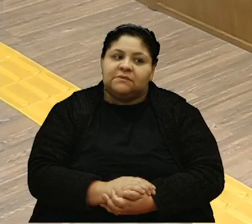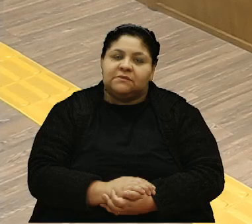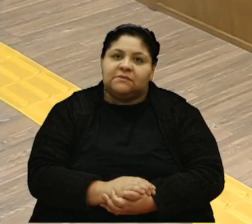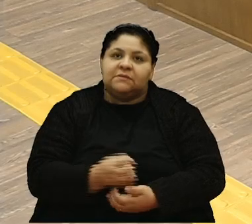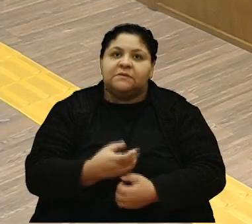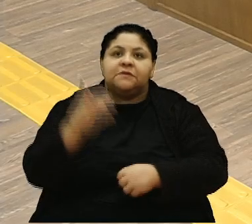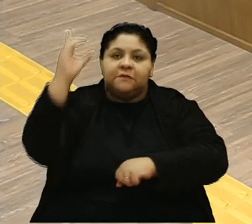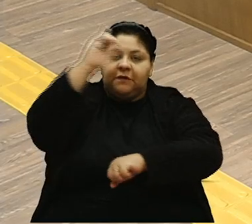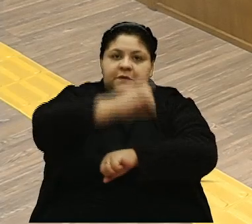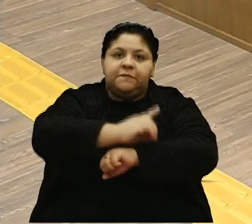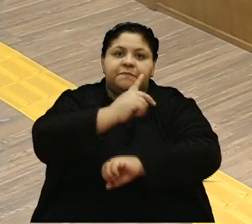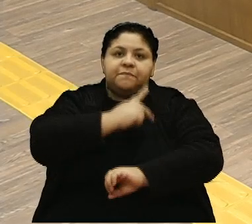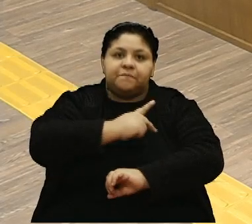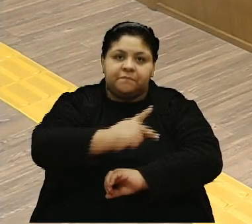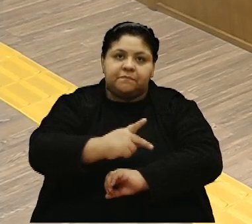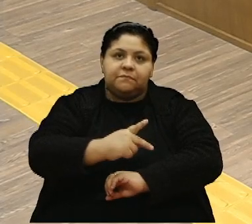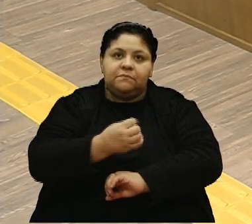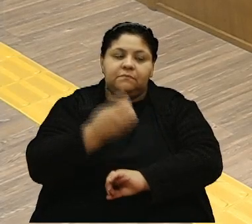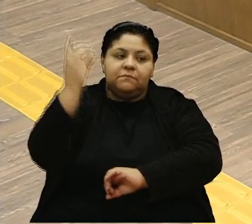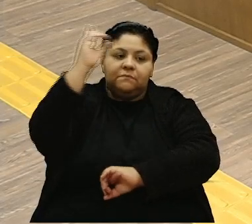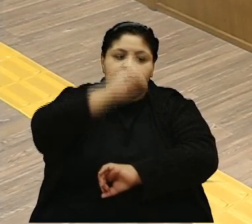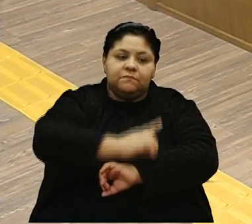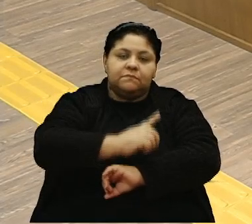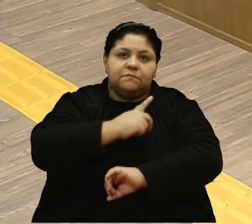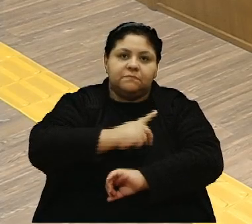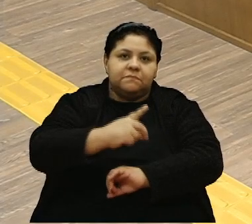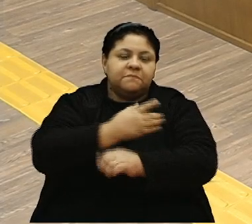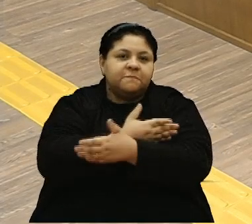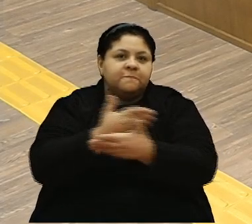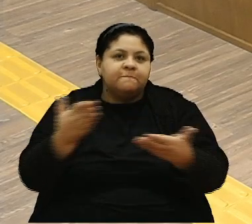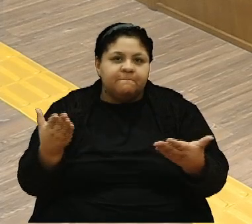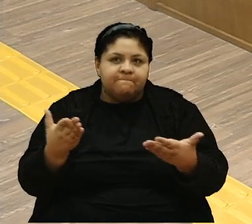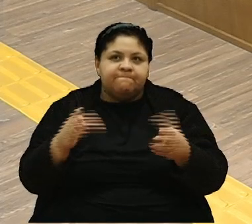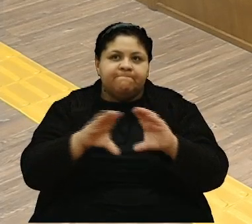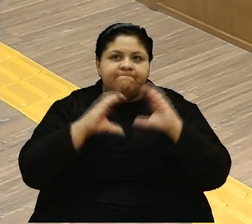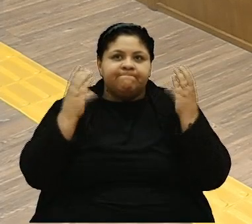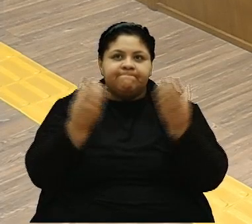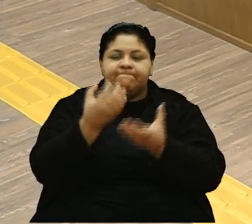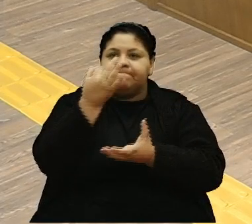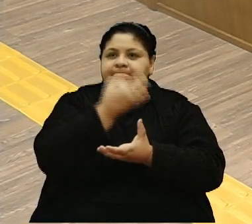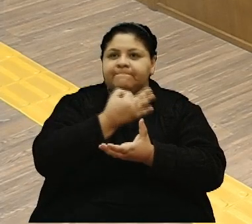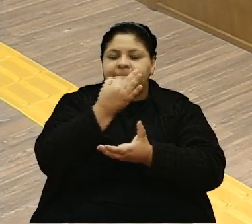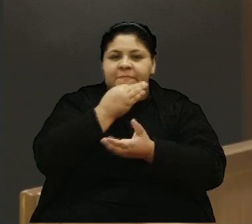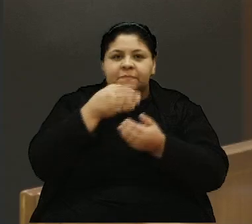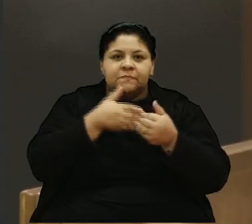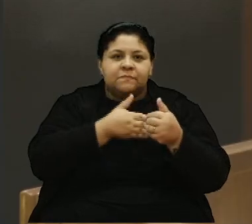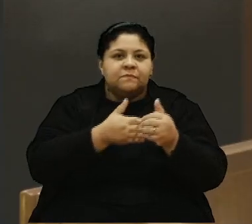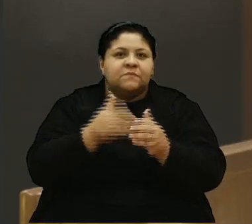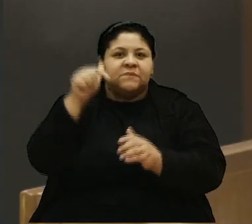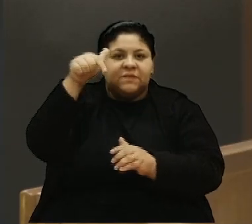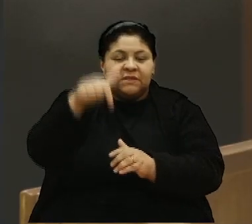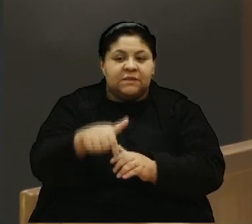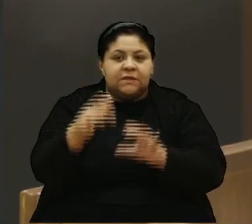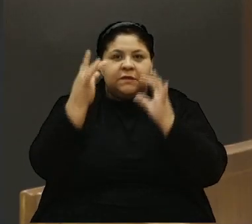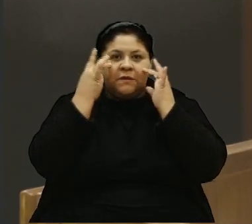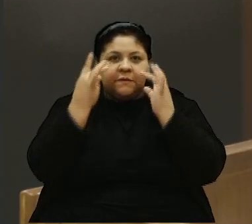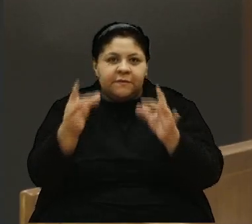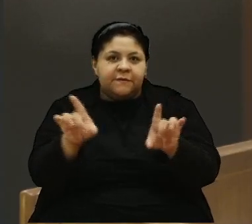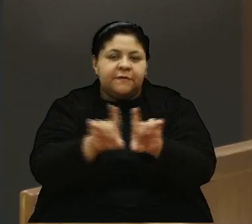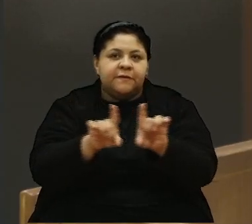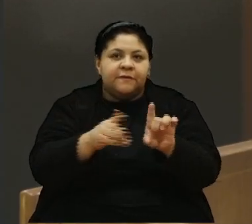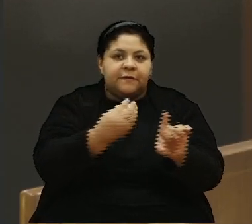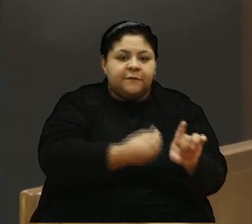Bom dia, senhor presidente. Bom dia, senhor presidente, nobres pares, comunidade caxiense que nos acompanha, aqueles que nos assistem também ao